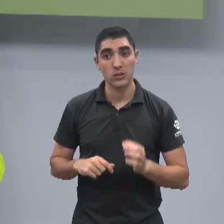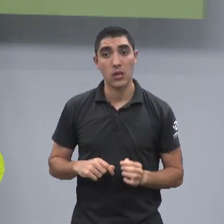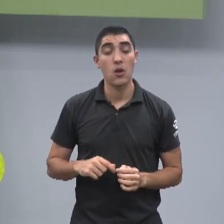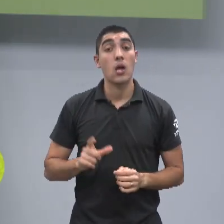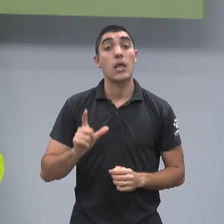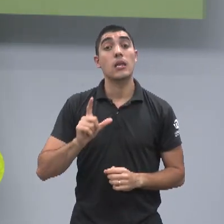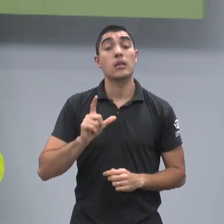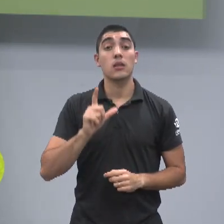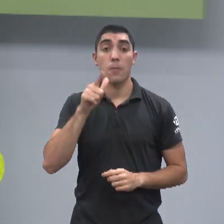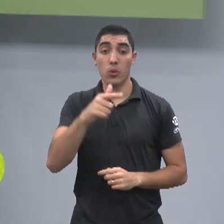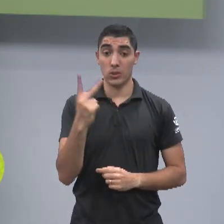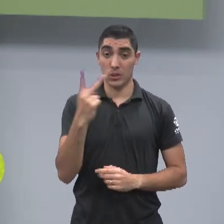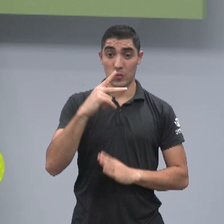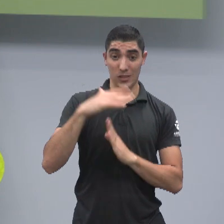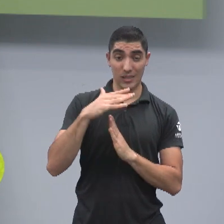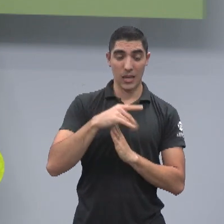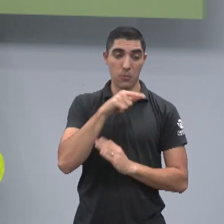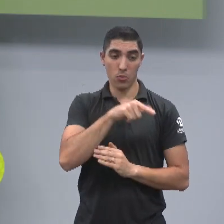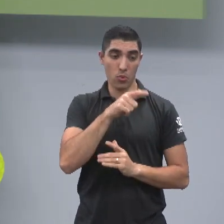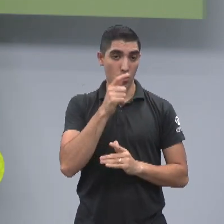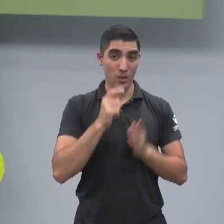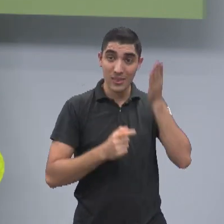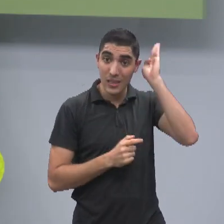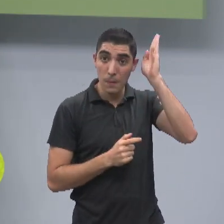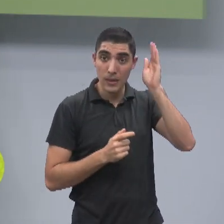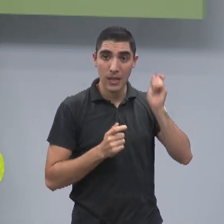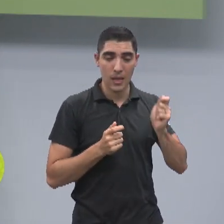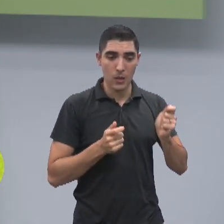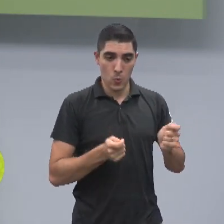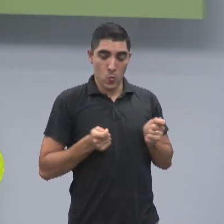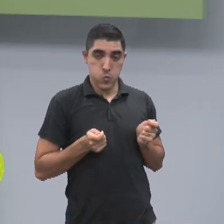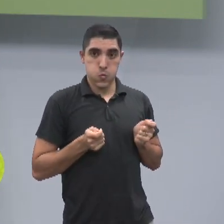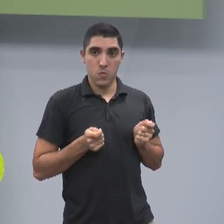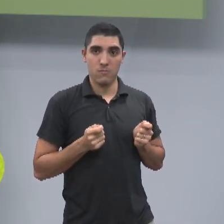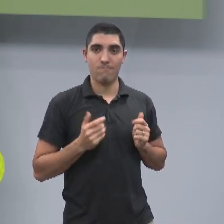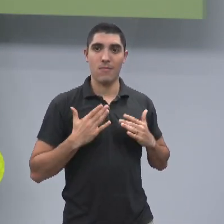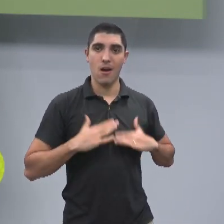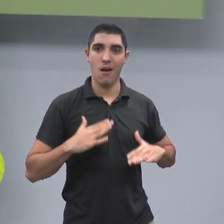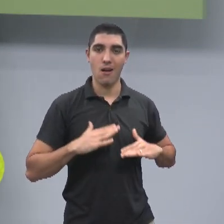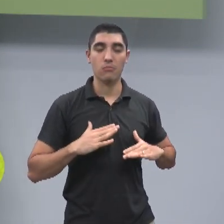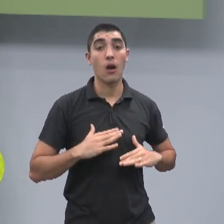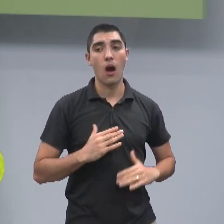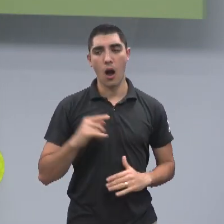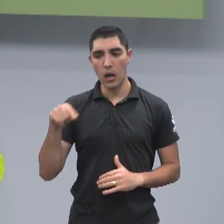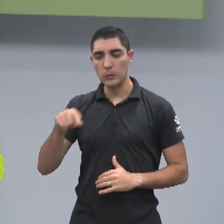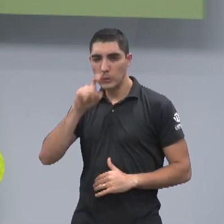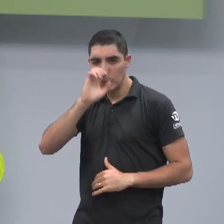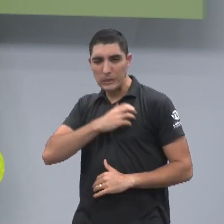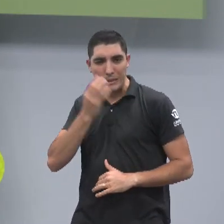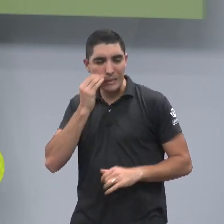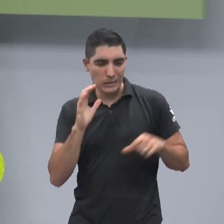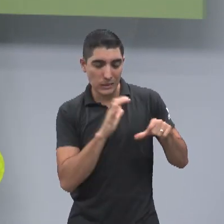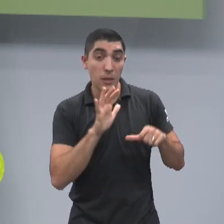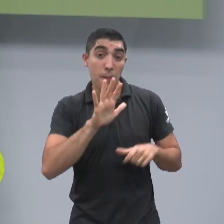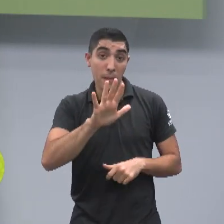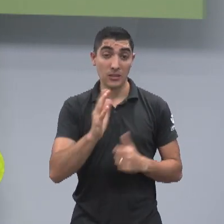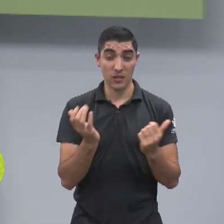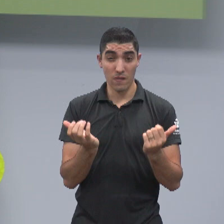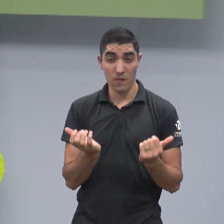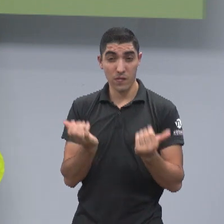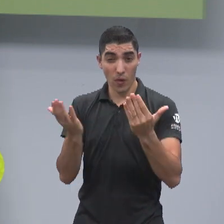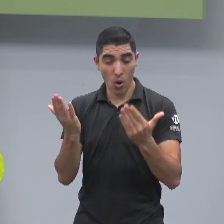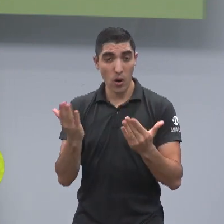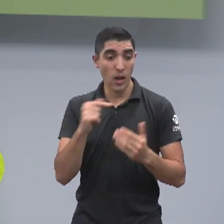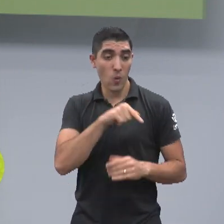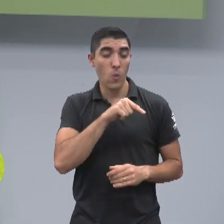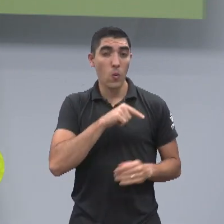segurada, fez com que o São José jogasse, e aí tentando jogar no contra-ataque, mas quando joga fora de casa, o Taubaté não é tão ativo, não foi